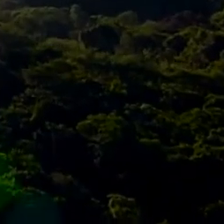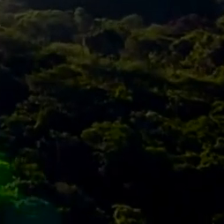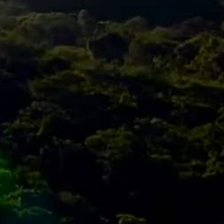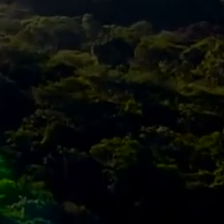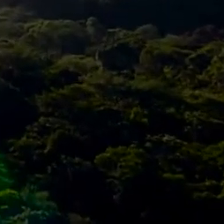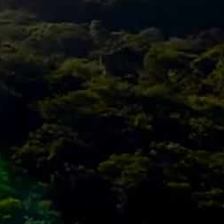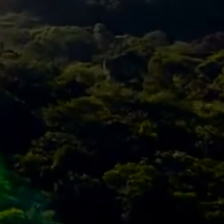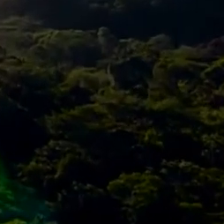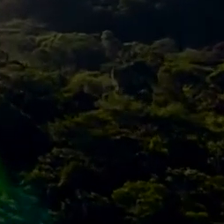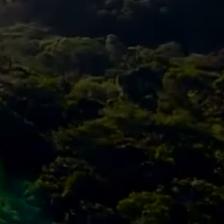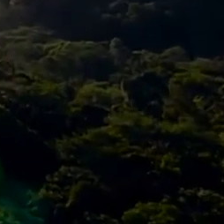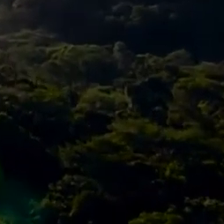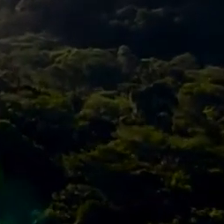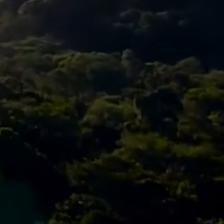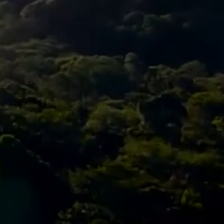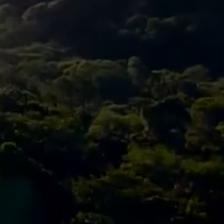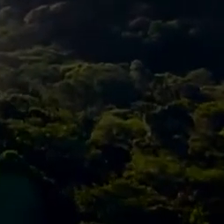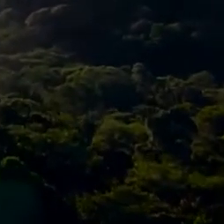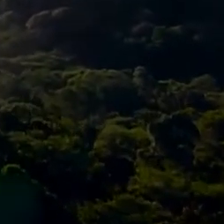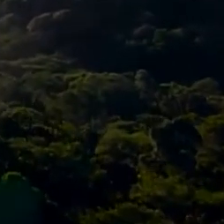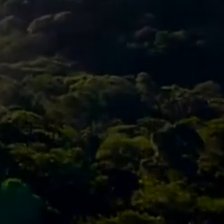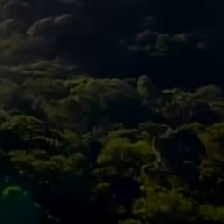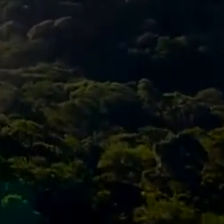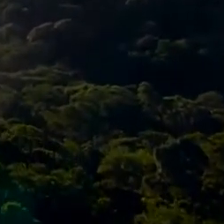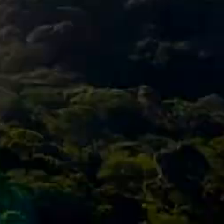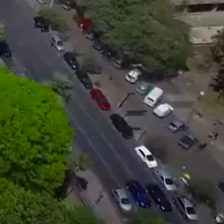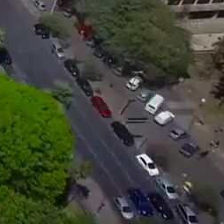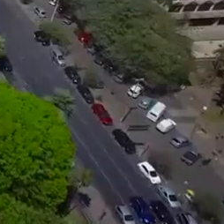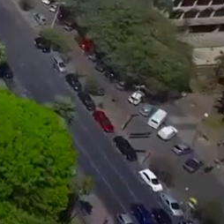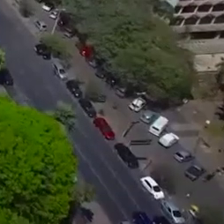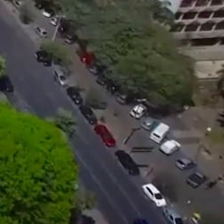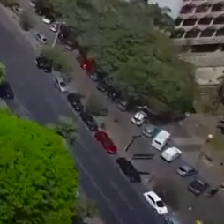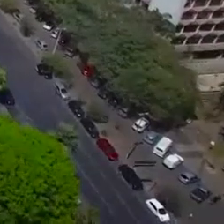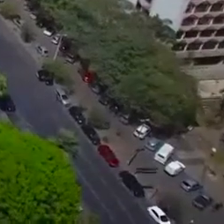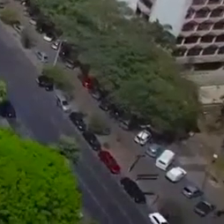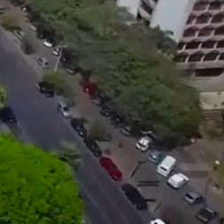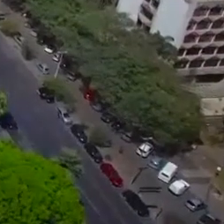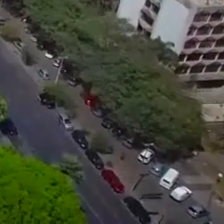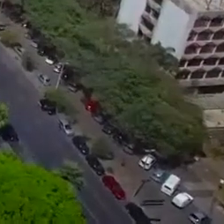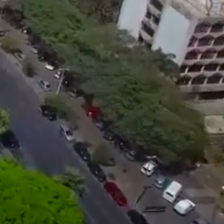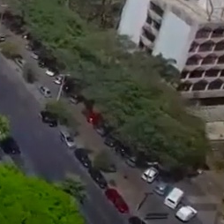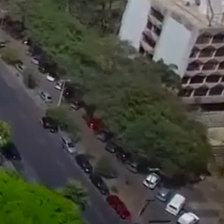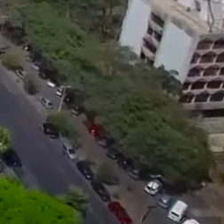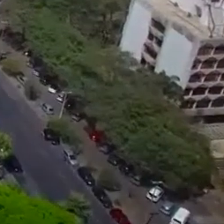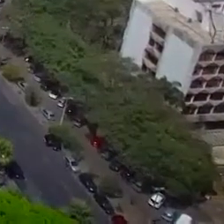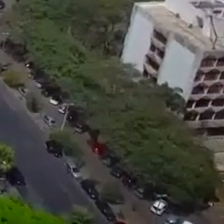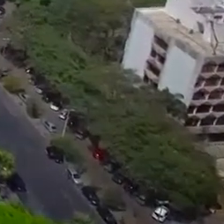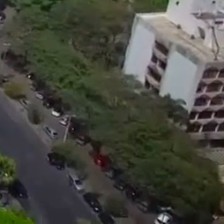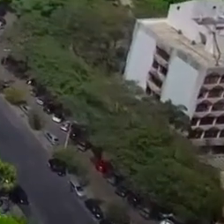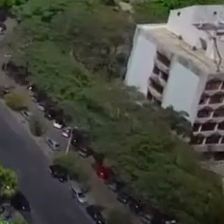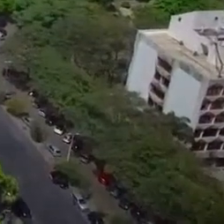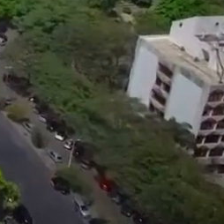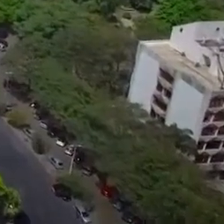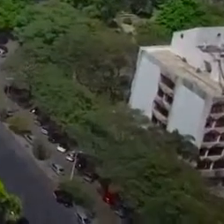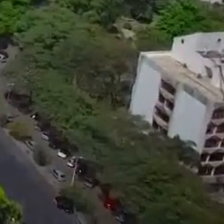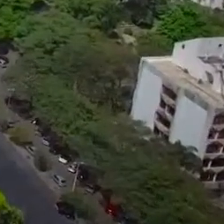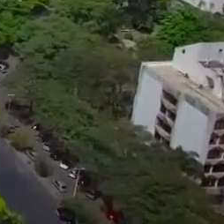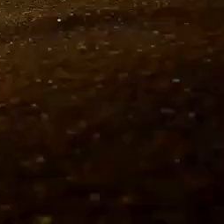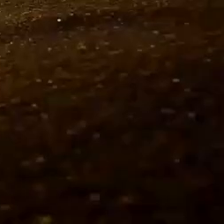símbolo. O barulho sentas estrelado. E diga o verde louro desta